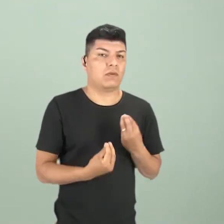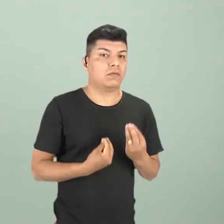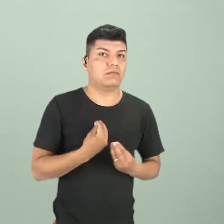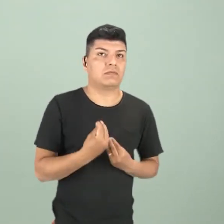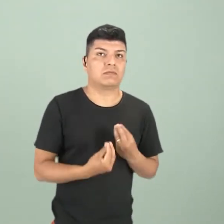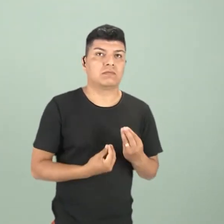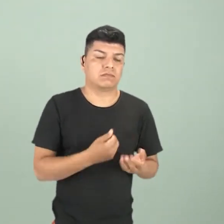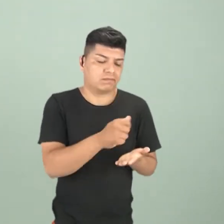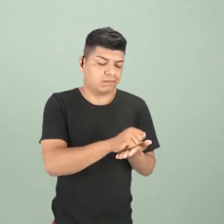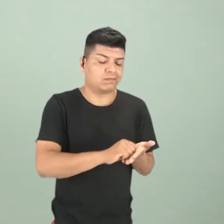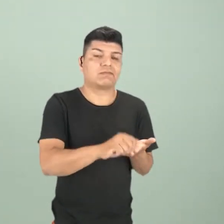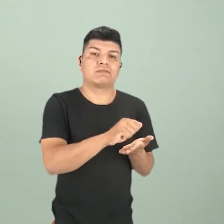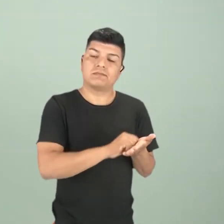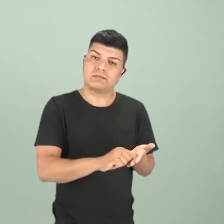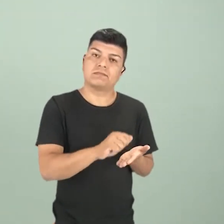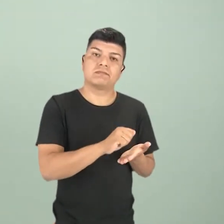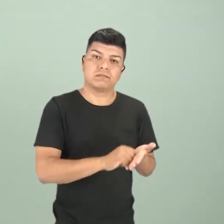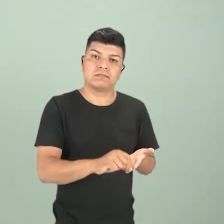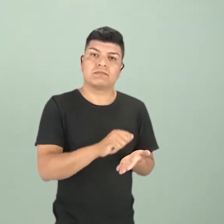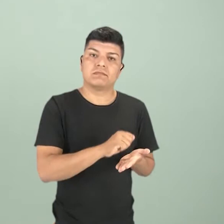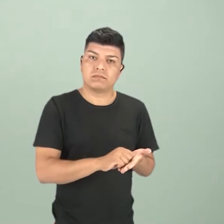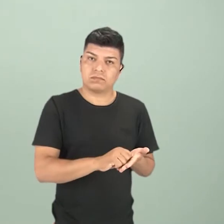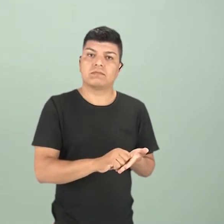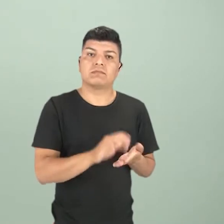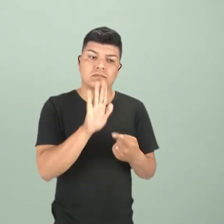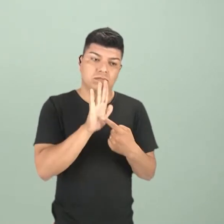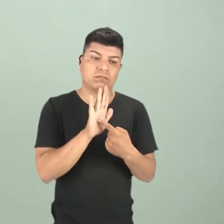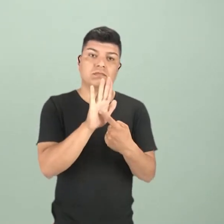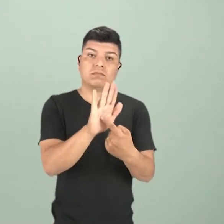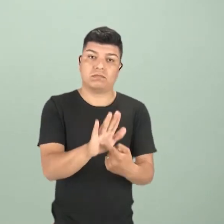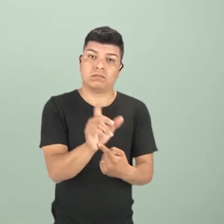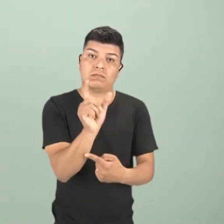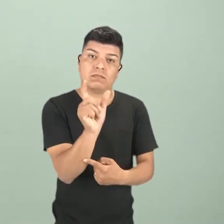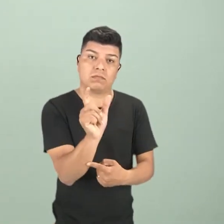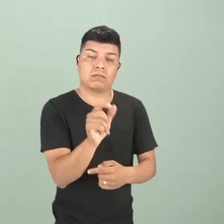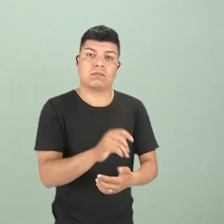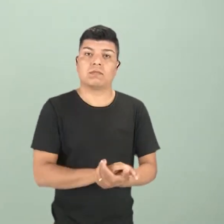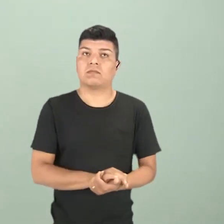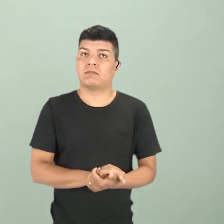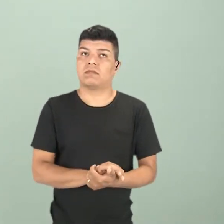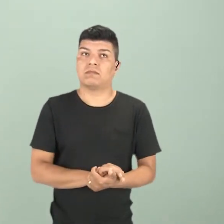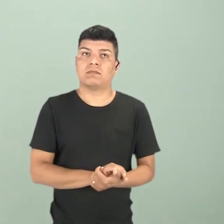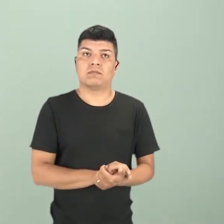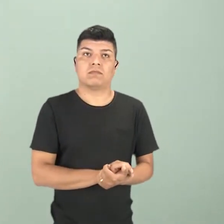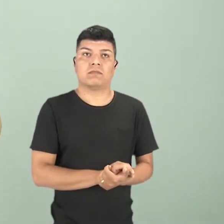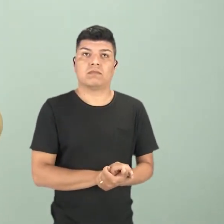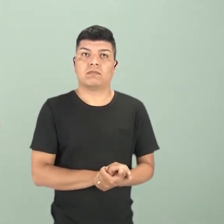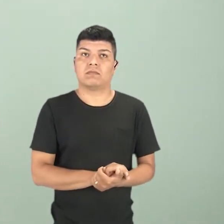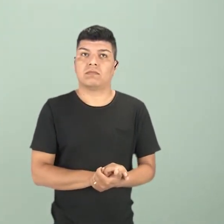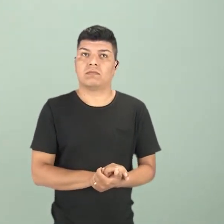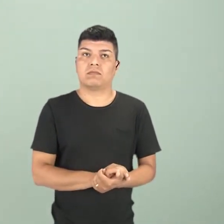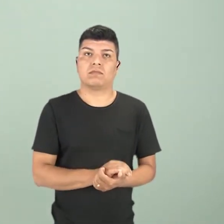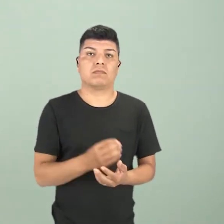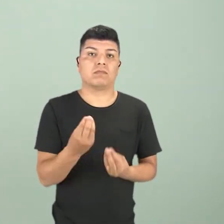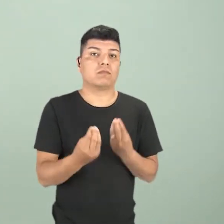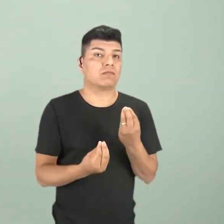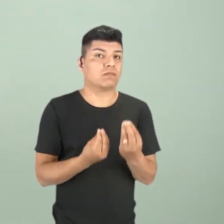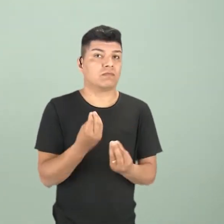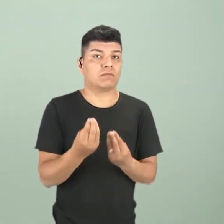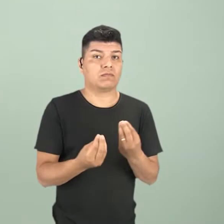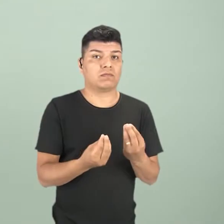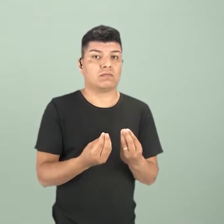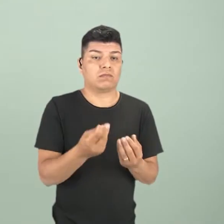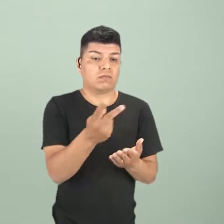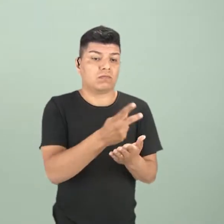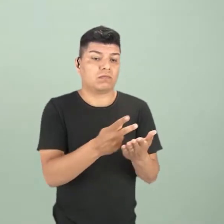se escrever, de se colocar diante da palavra, era, vamos dizer, a ferramenta que os